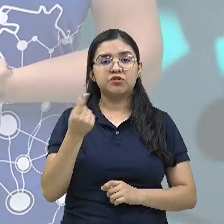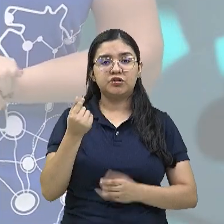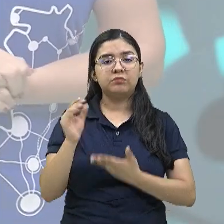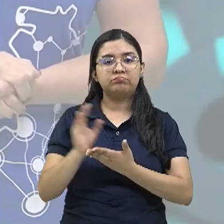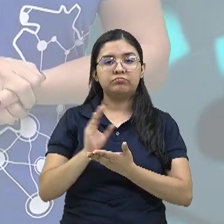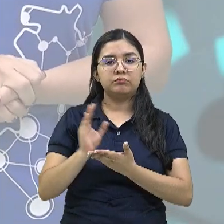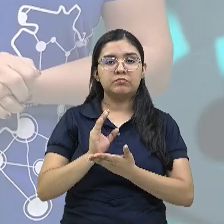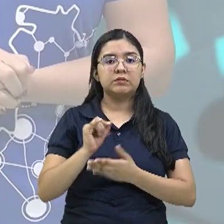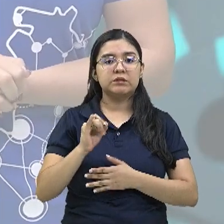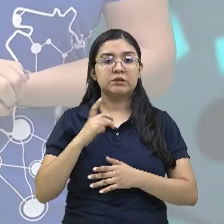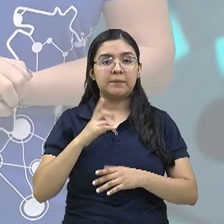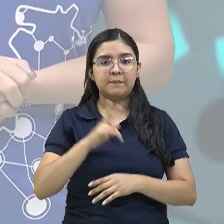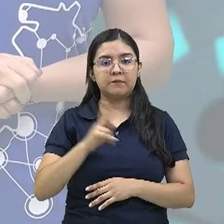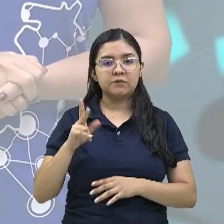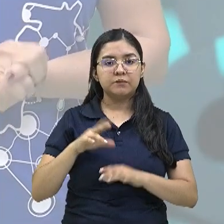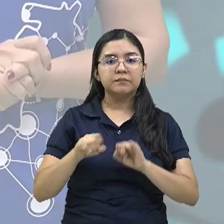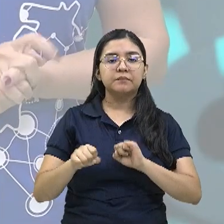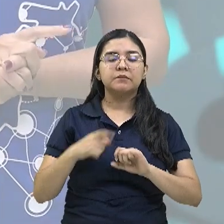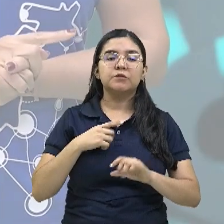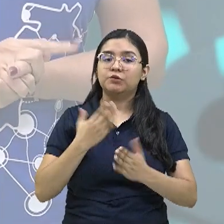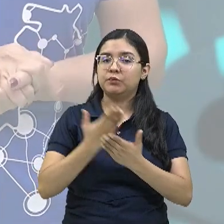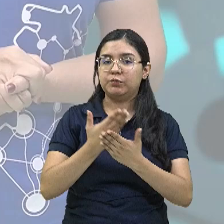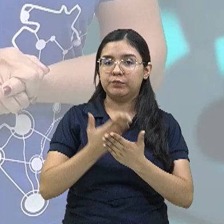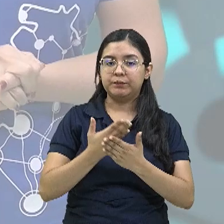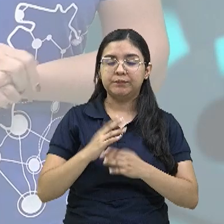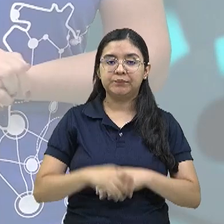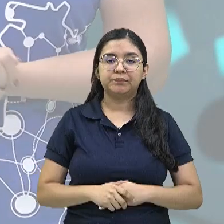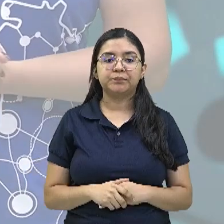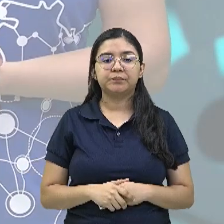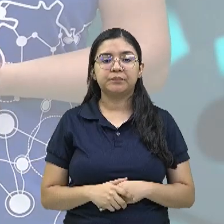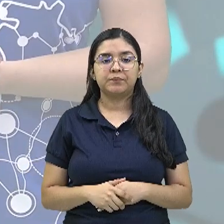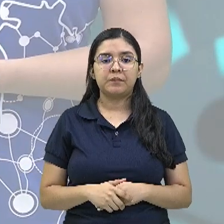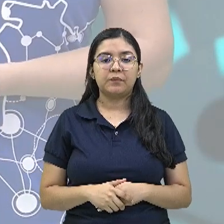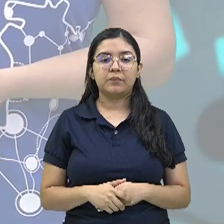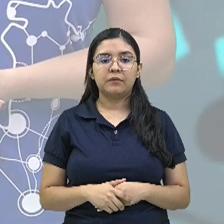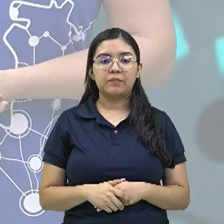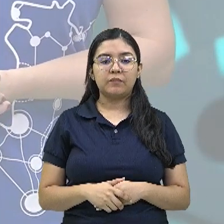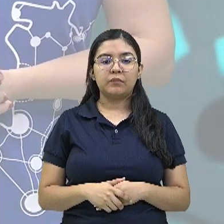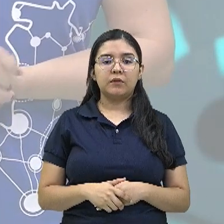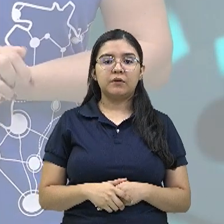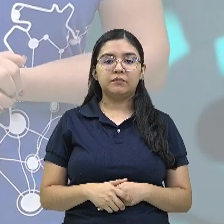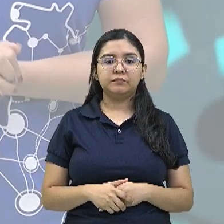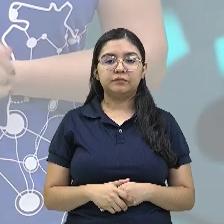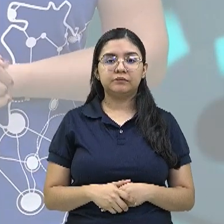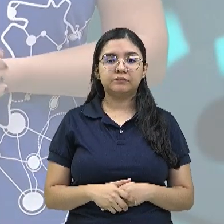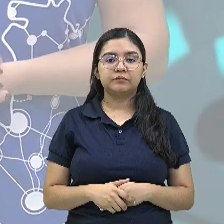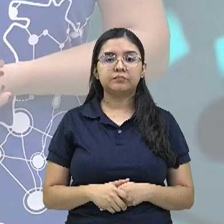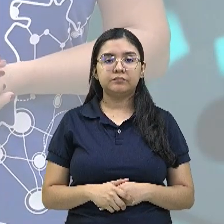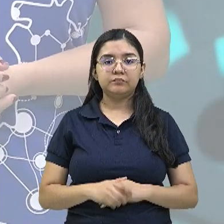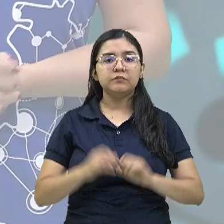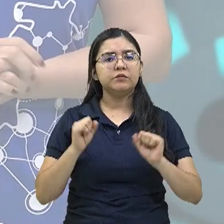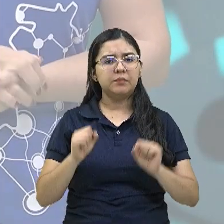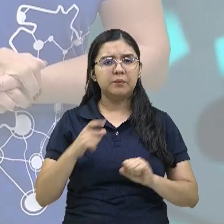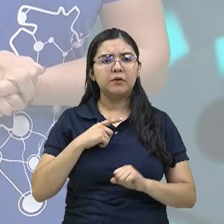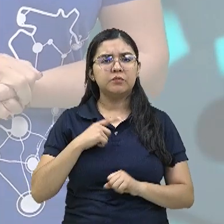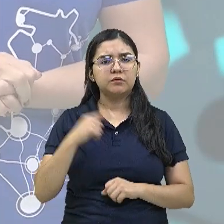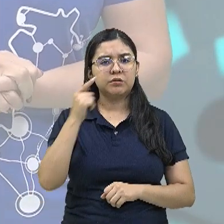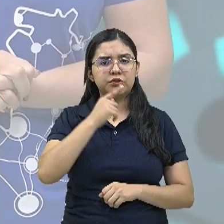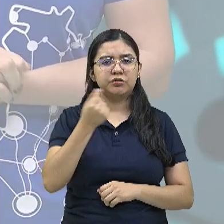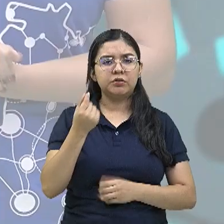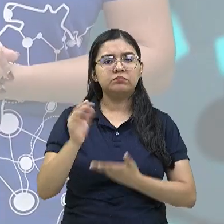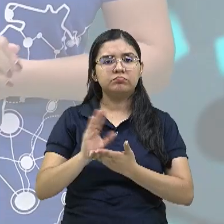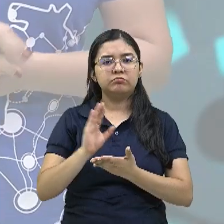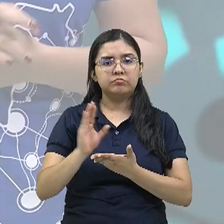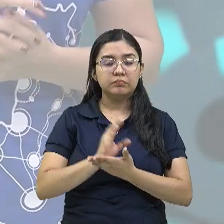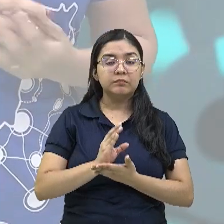aí, estudando bastante, né? Vamos lá. You can earn a lot of money as a teacher. Você pode ganhar muito dinheiro como